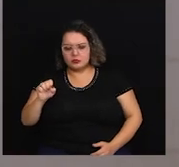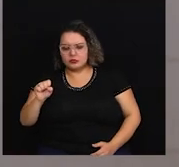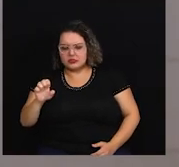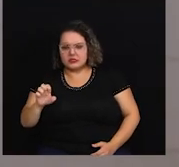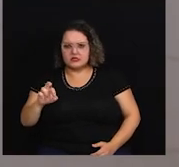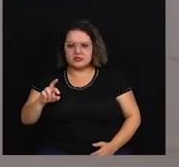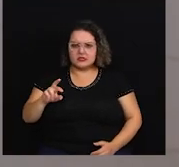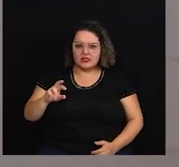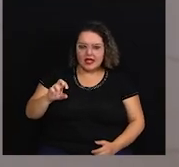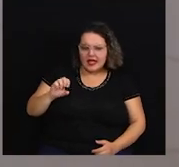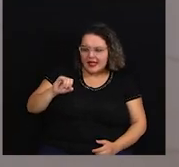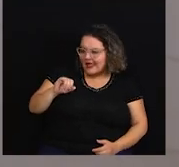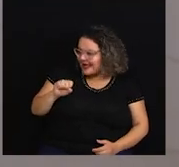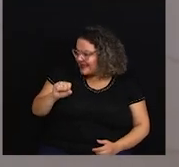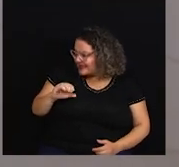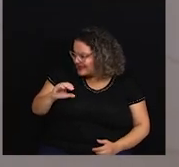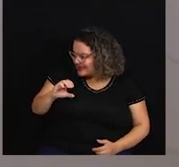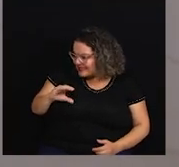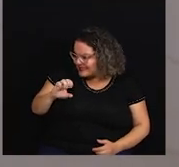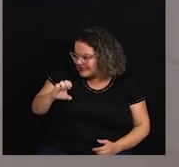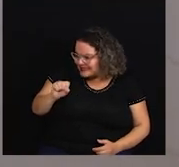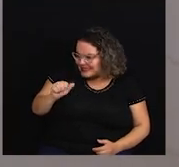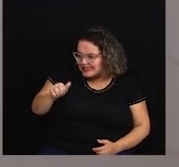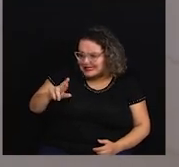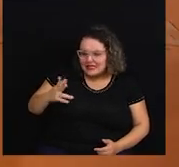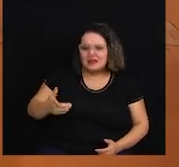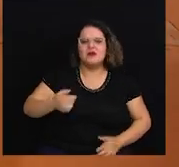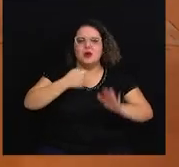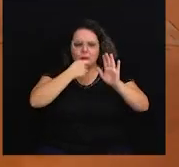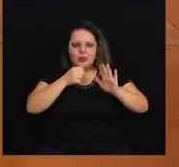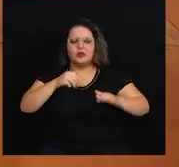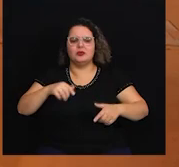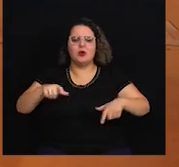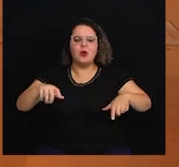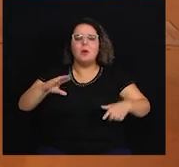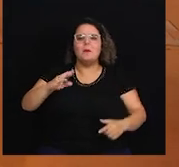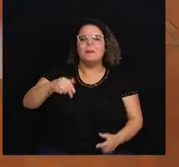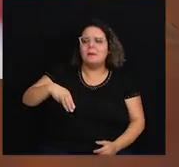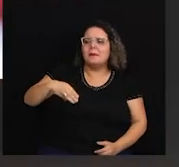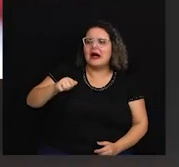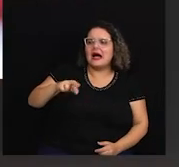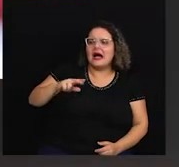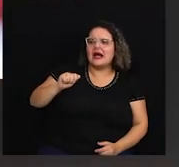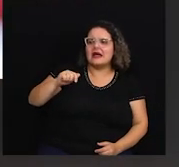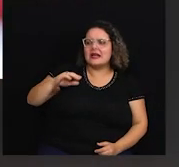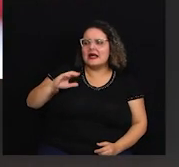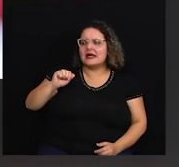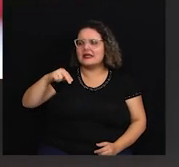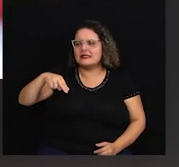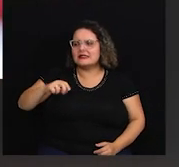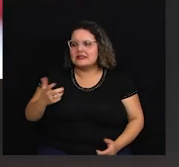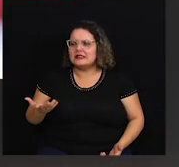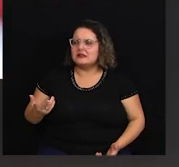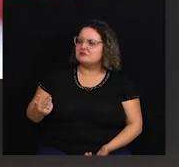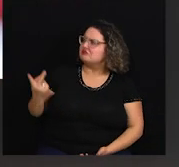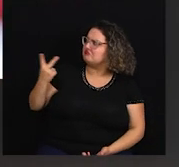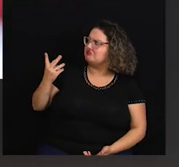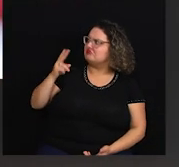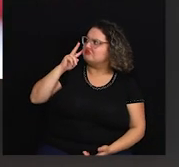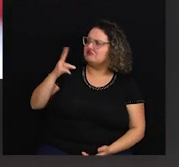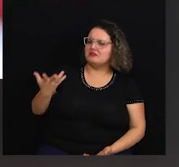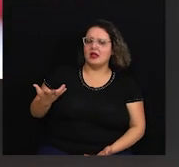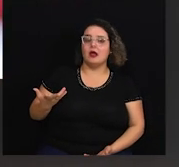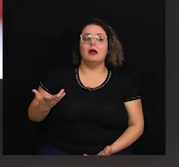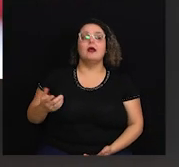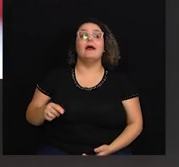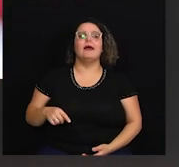apitou Flamengo Maracanã mas você sempre foi um cara justo tá você você nunca ferrou Flamengo viu o Paulo César e tal eu falava